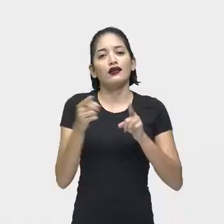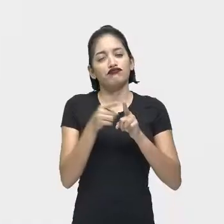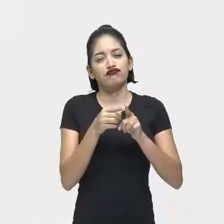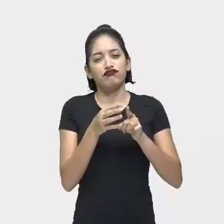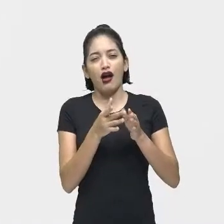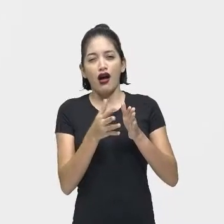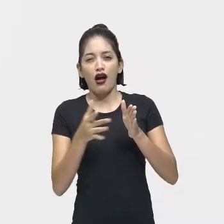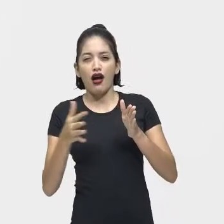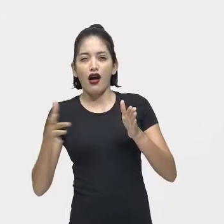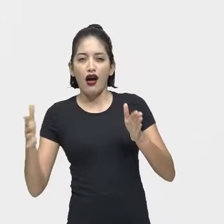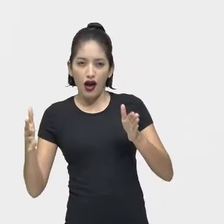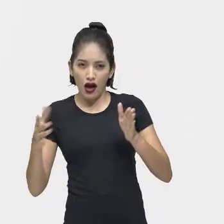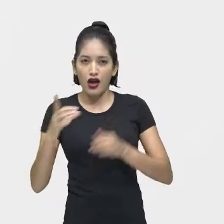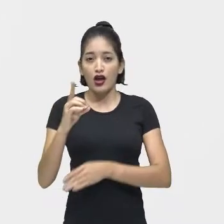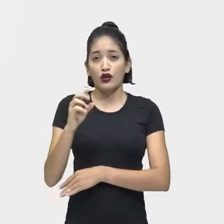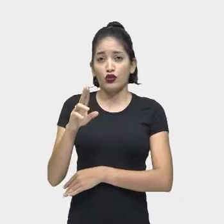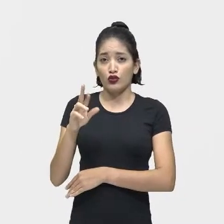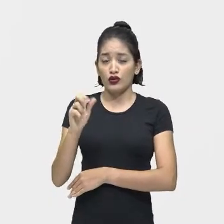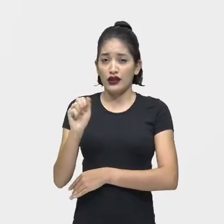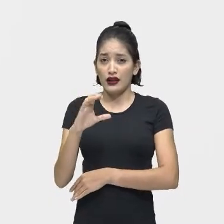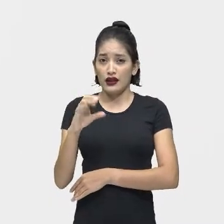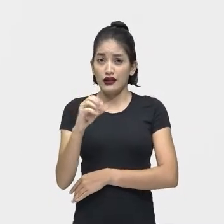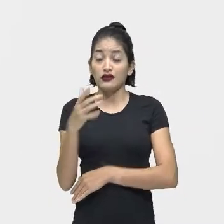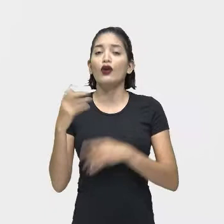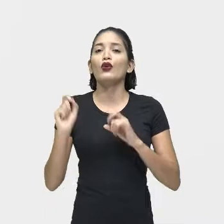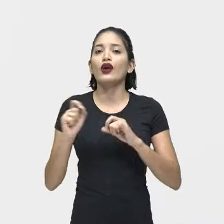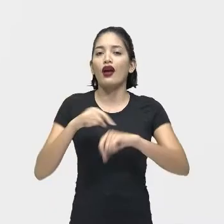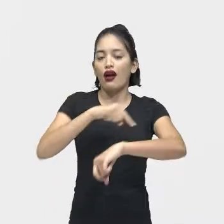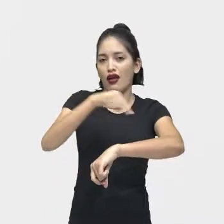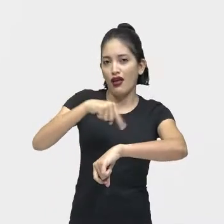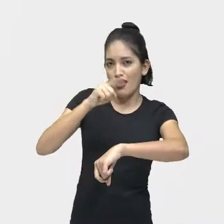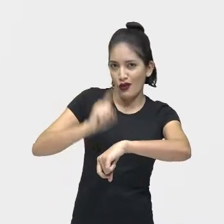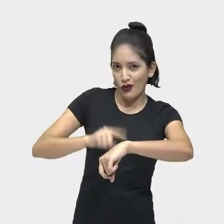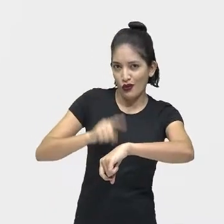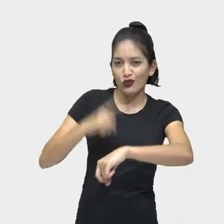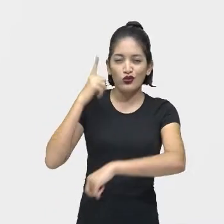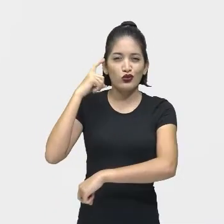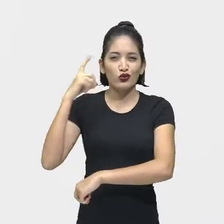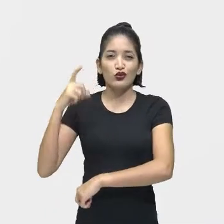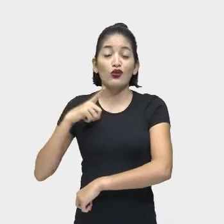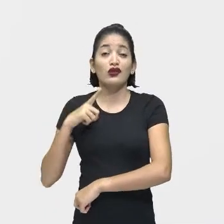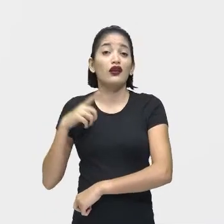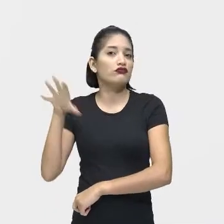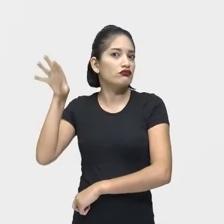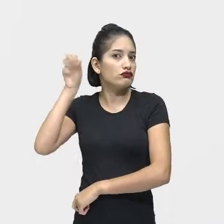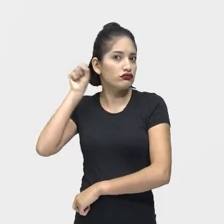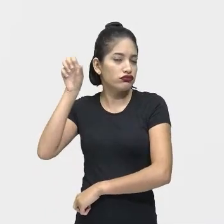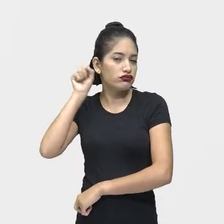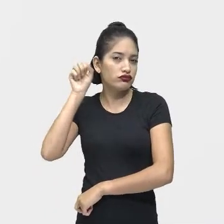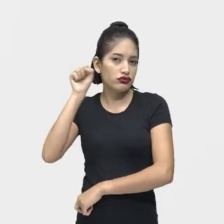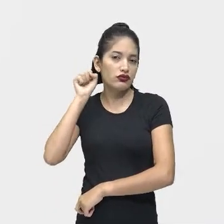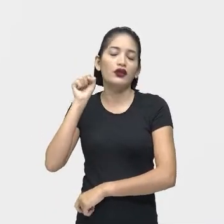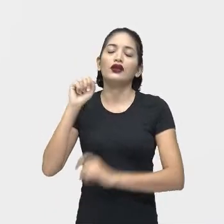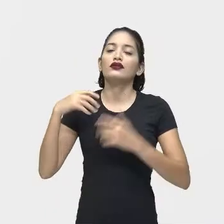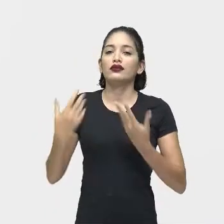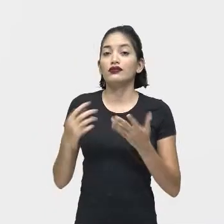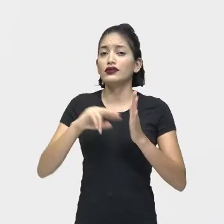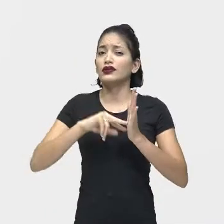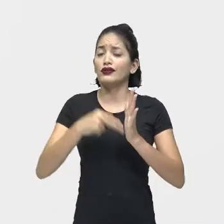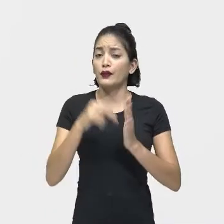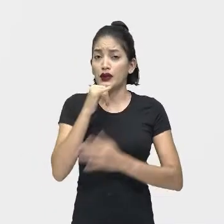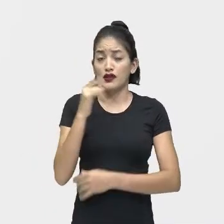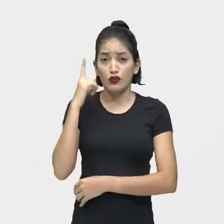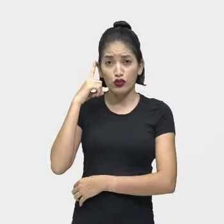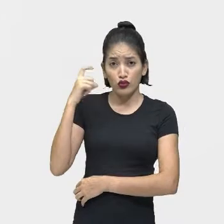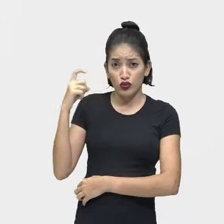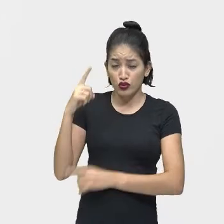duração. Vamos ver? Então, duração é o tempo que o som permanece em nossos ouvidos. Isto é, se o som